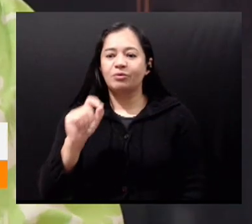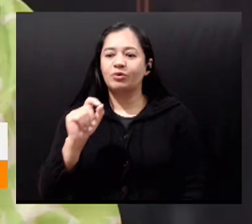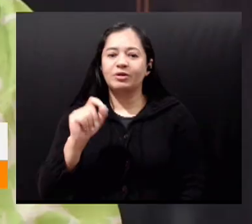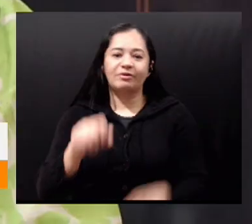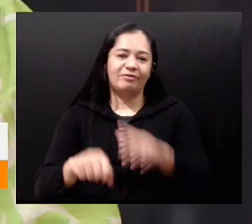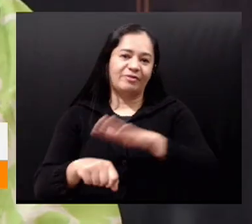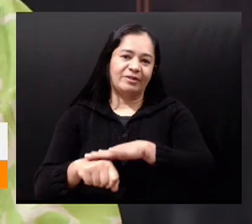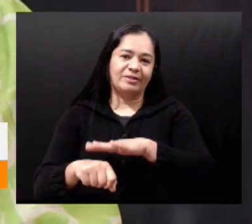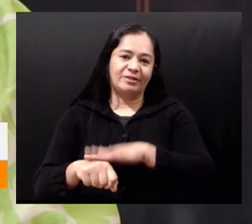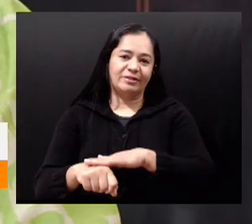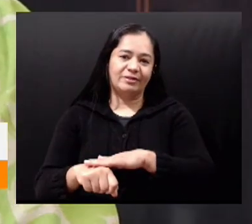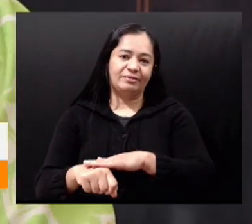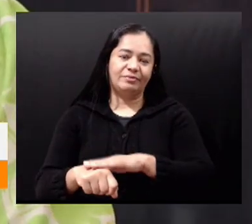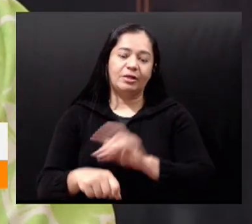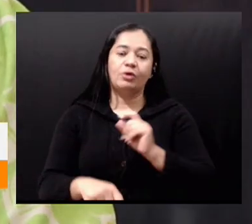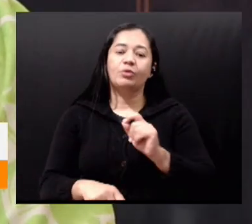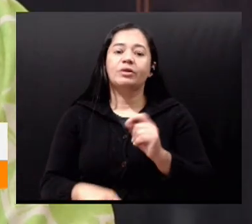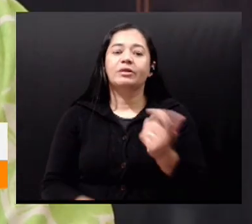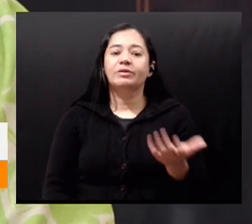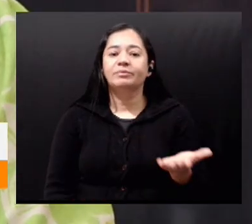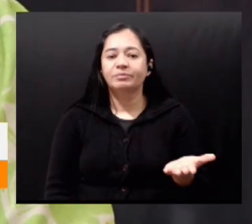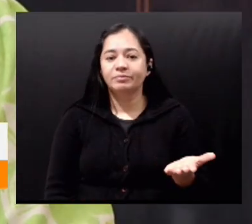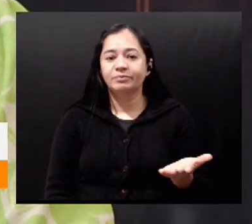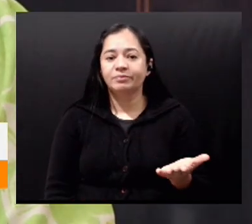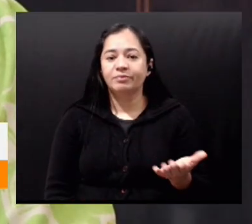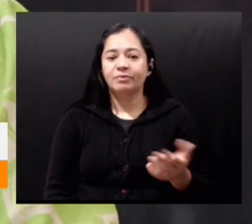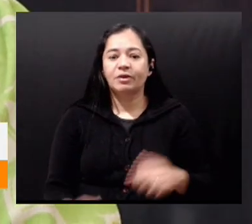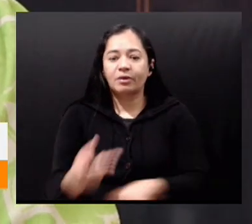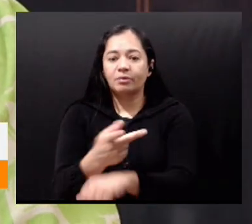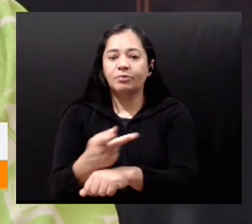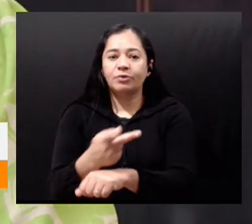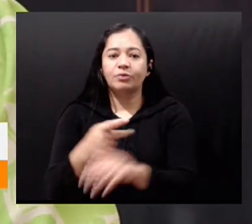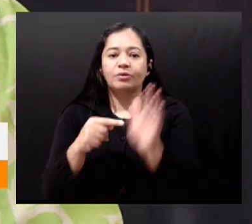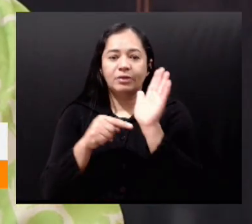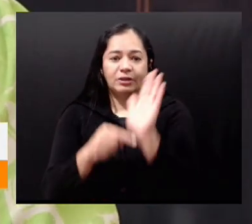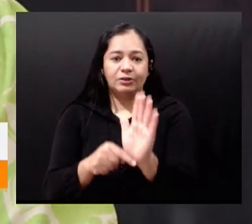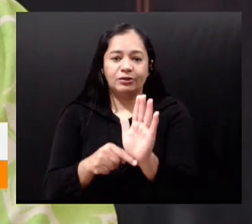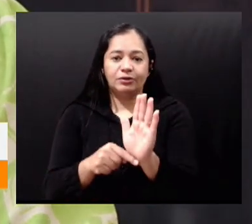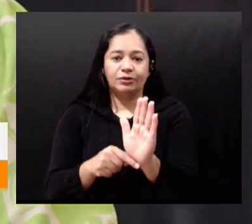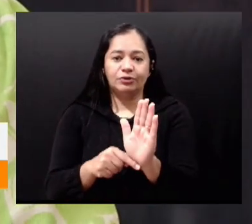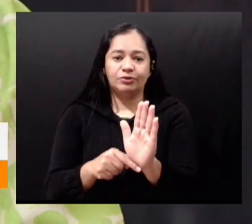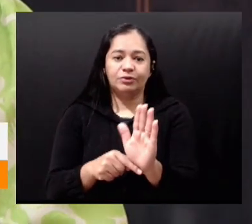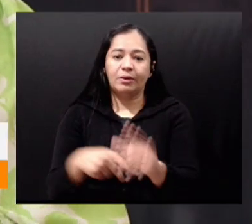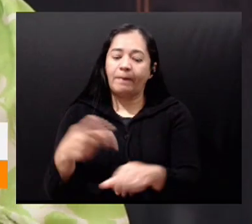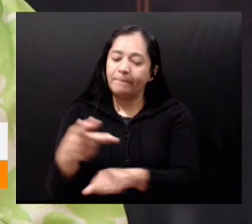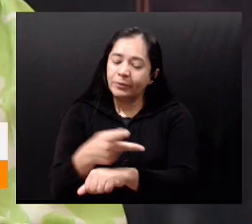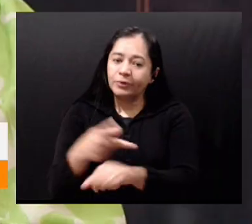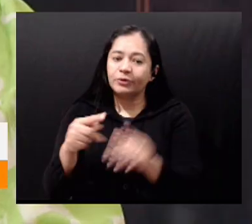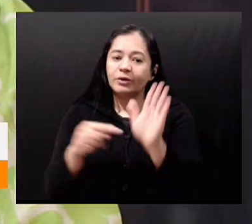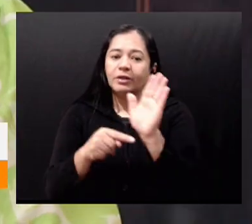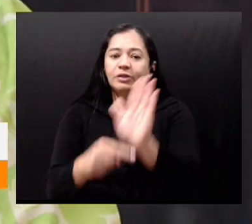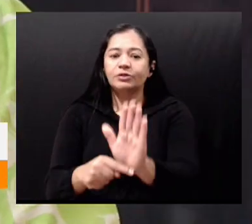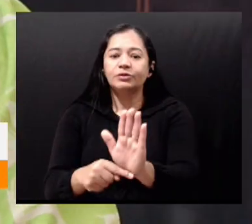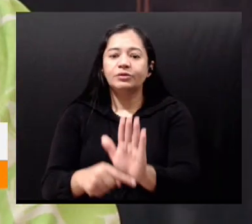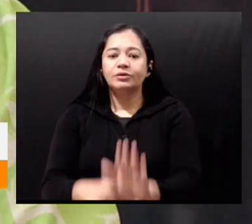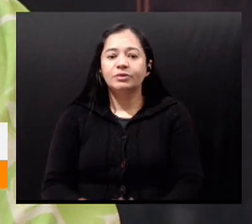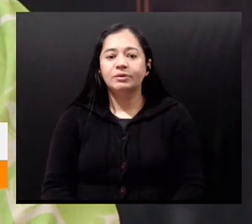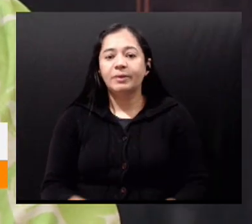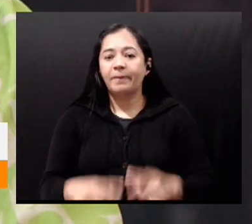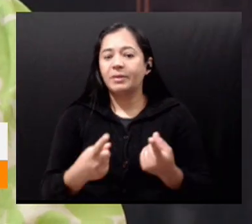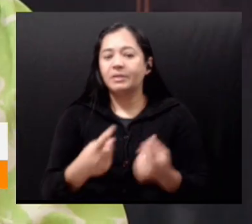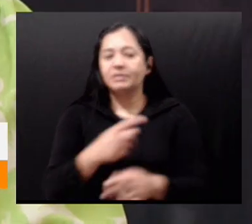o que deve ser feito? Procurar ajuda. Uhum. Procurar ajuda o quanto antes. Ah, mas a criança não sabe